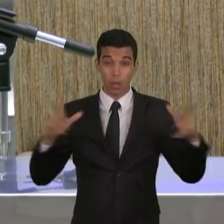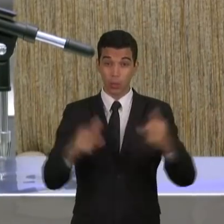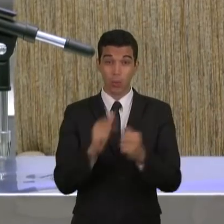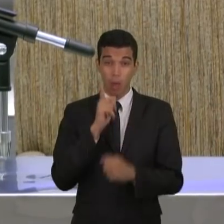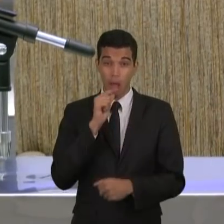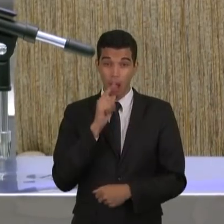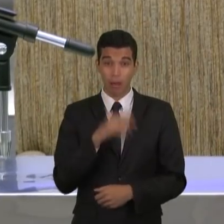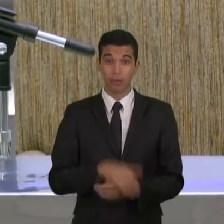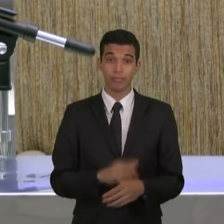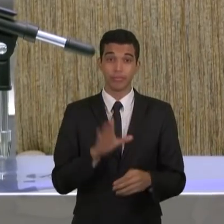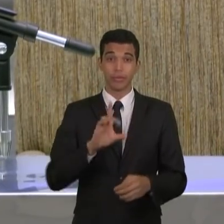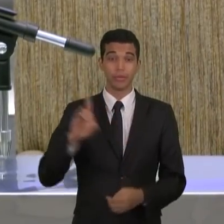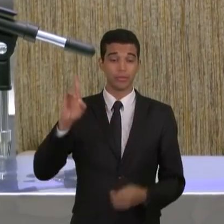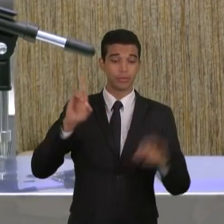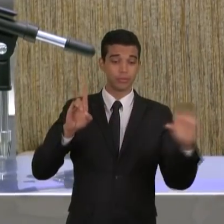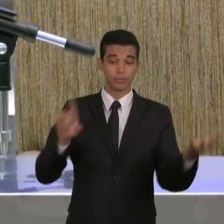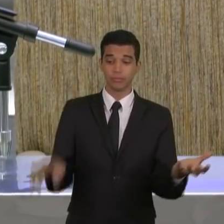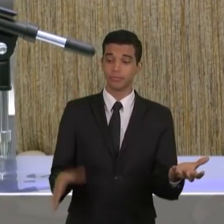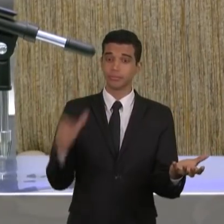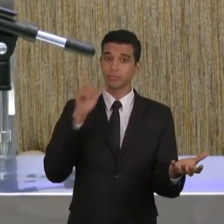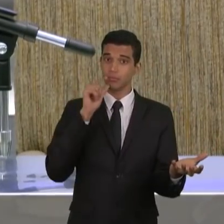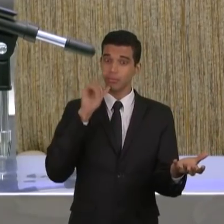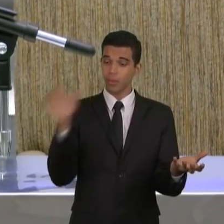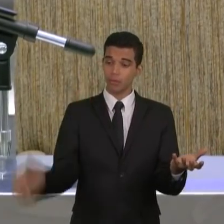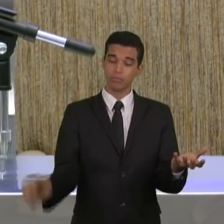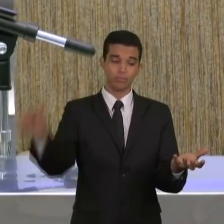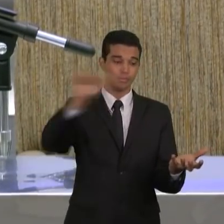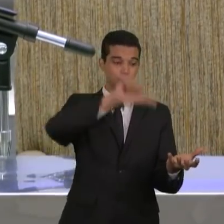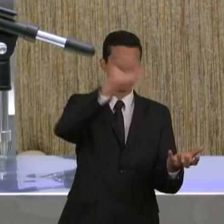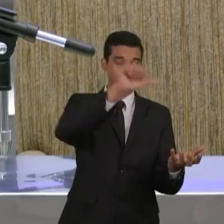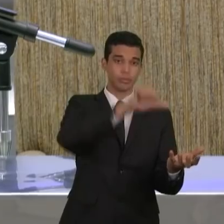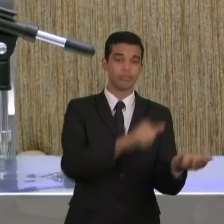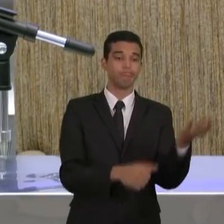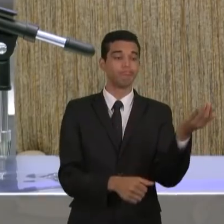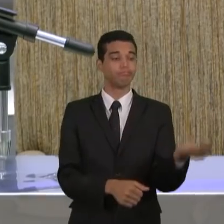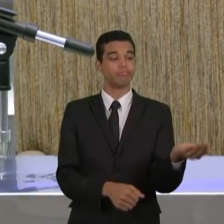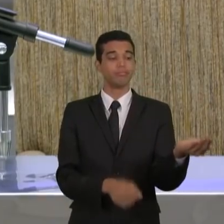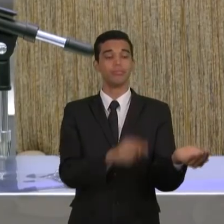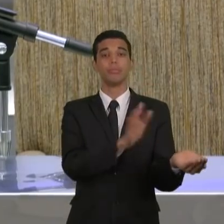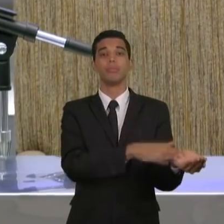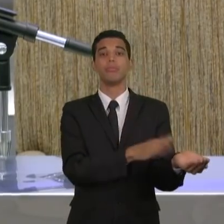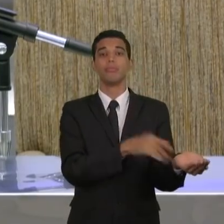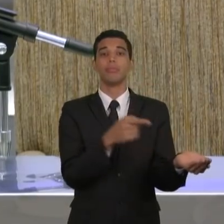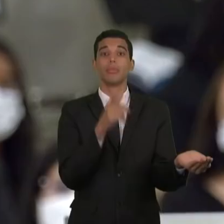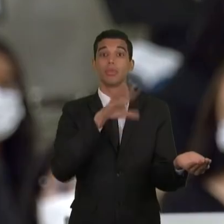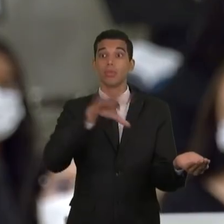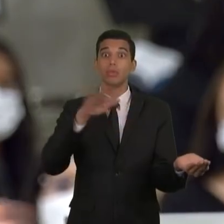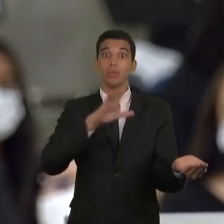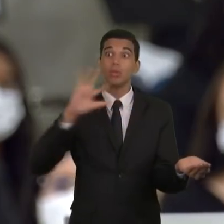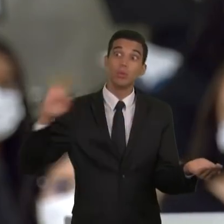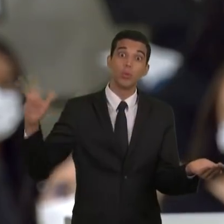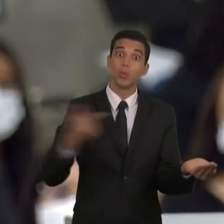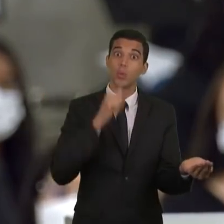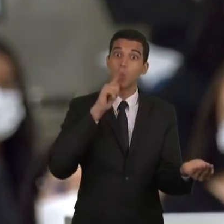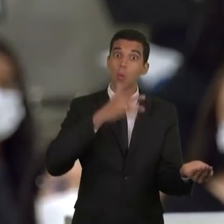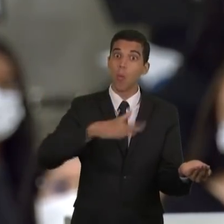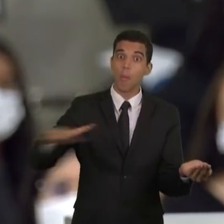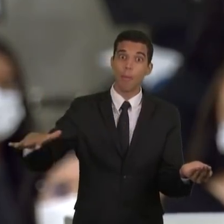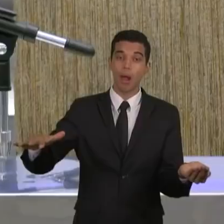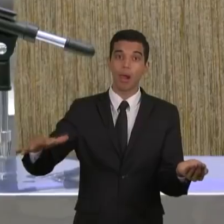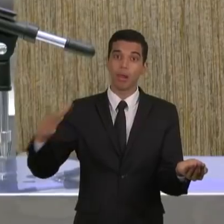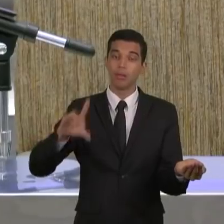da terra Senhor do Universo eu do céu a Bíblia diz que sem ele nada do que foi feito se fez ele é Deus é senhor absoluto é eterno soberano